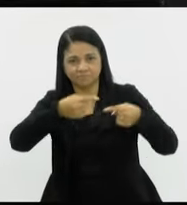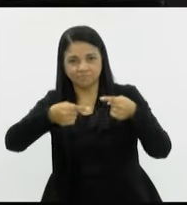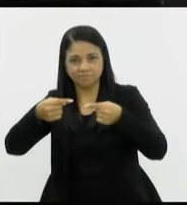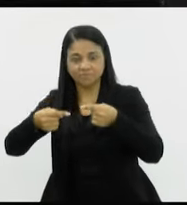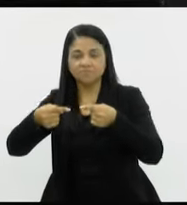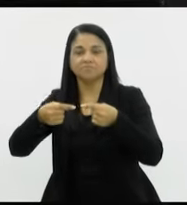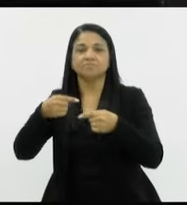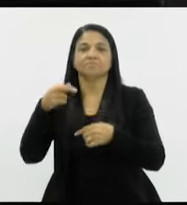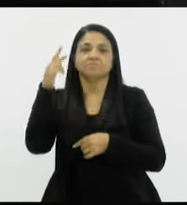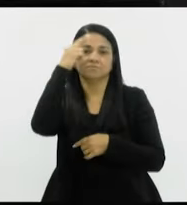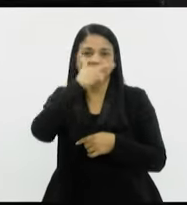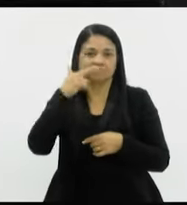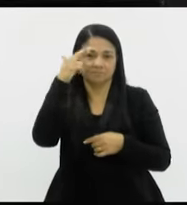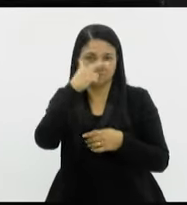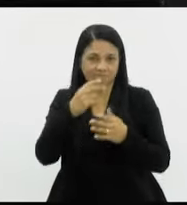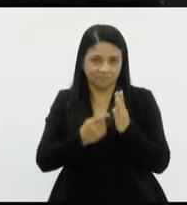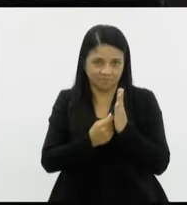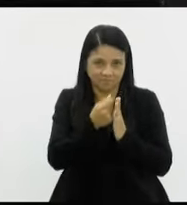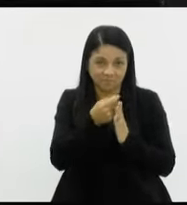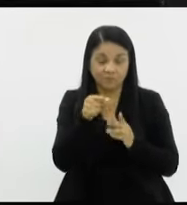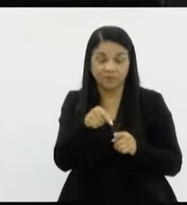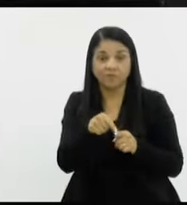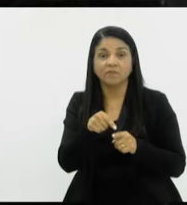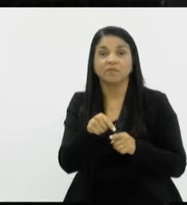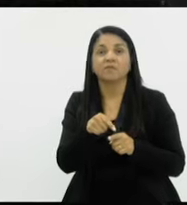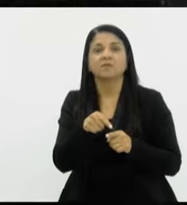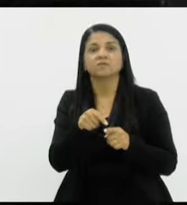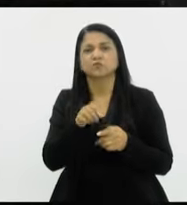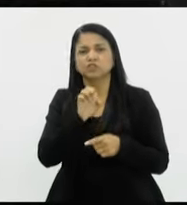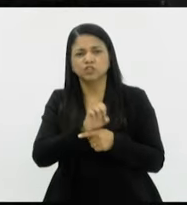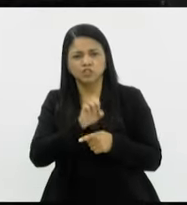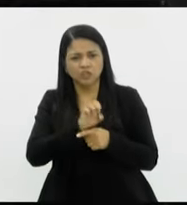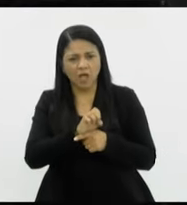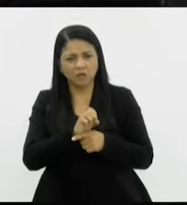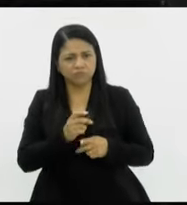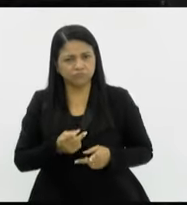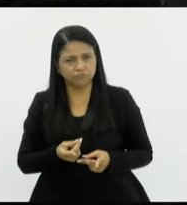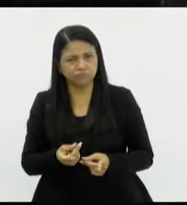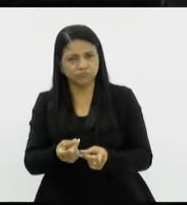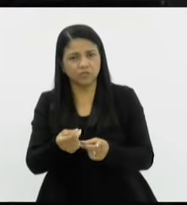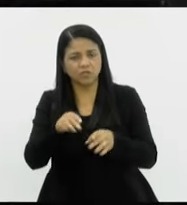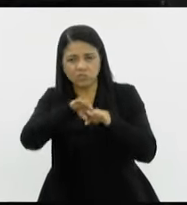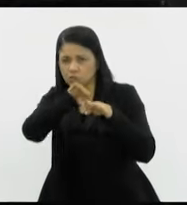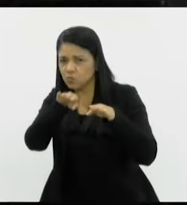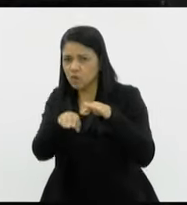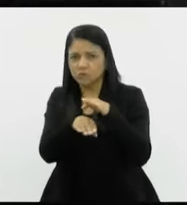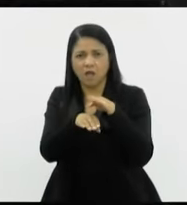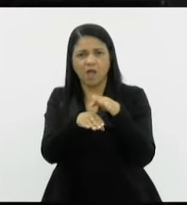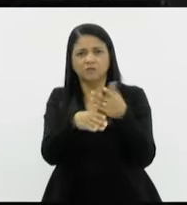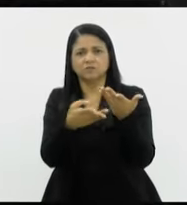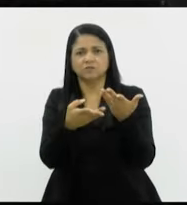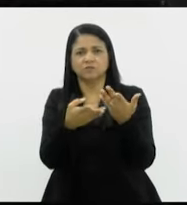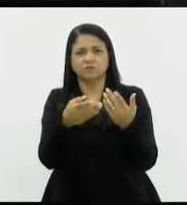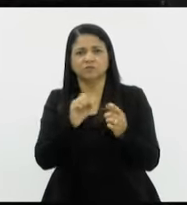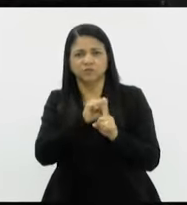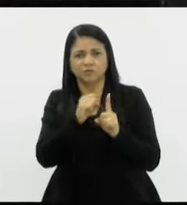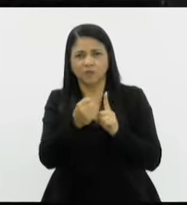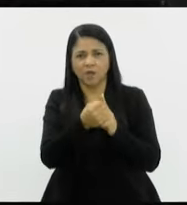nosso Estado. Nós não devemos ter um Estado que perpetua desigualdades sociais,